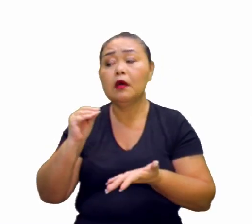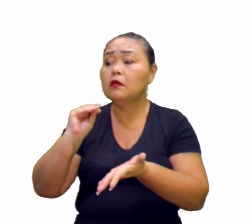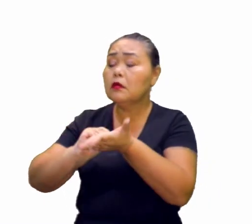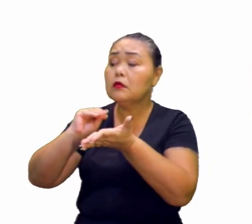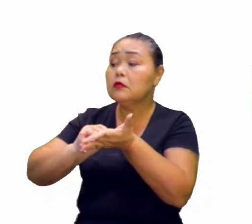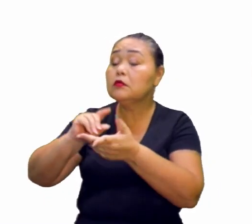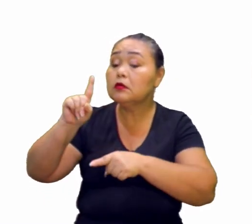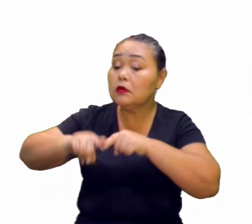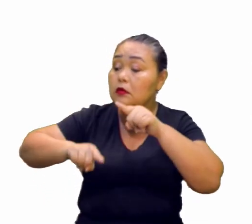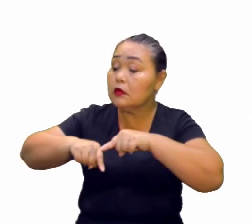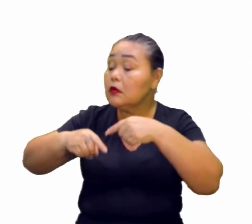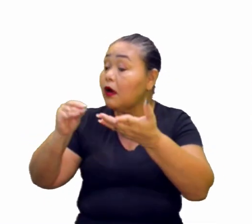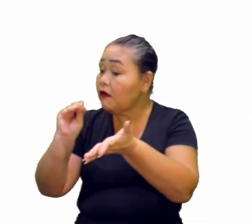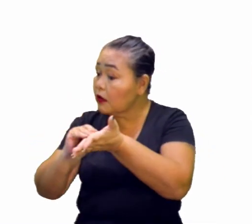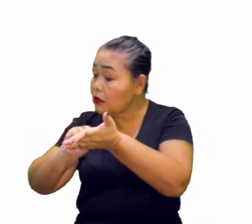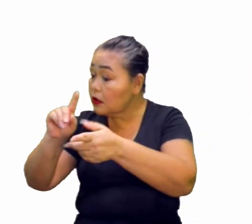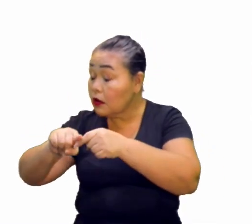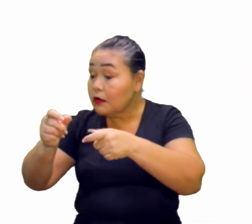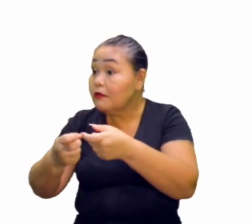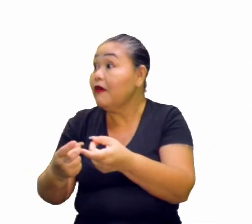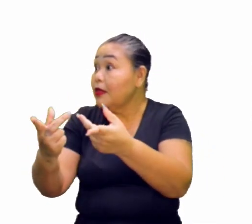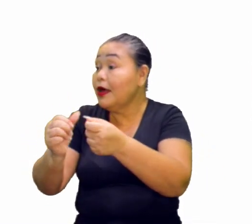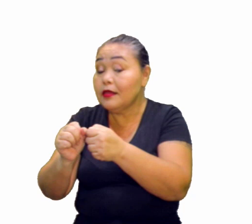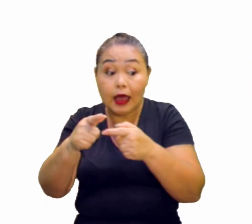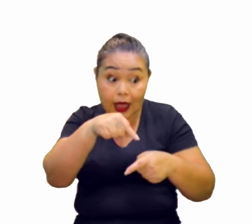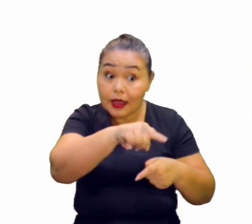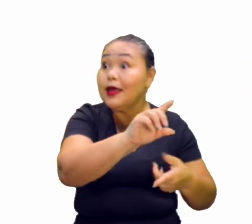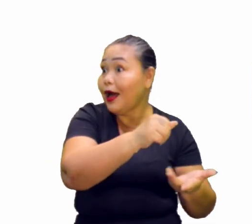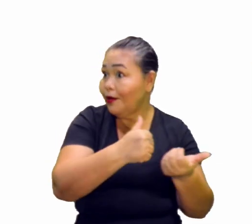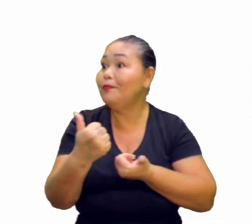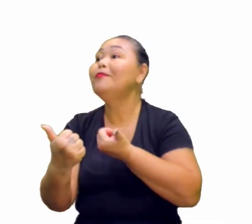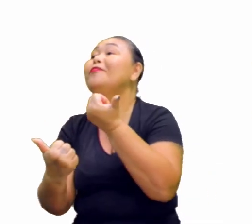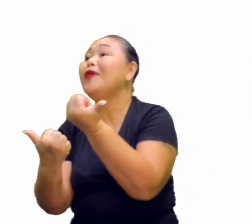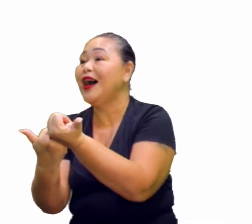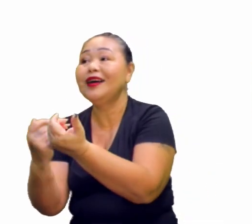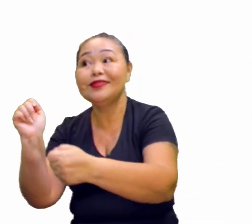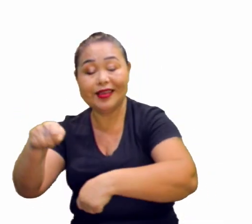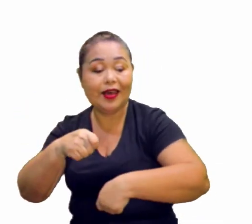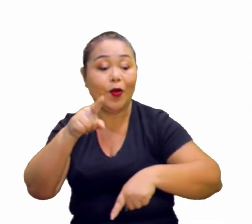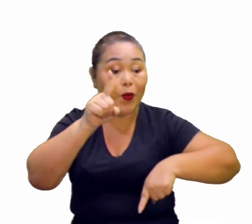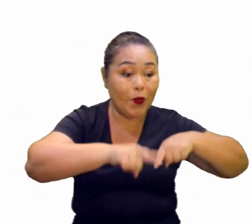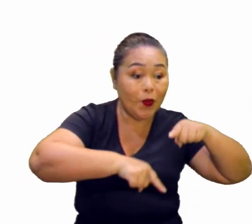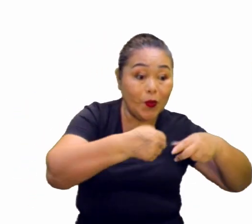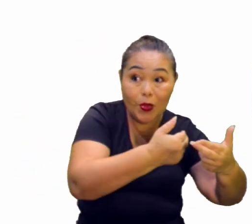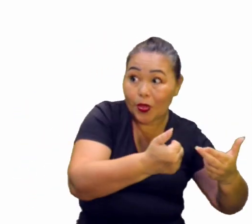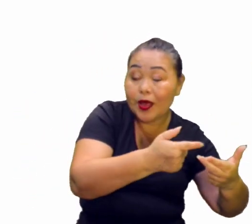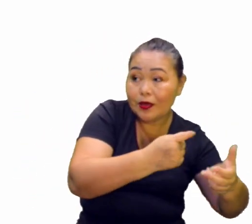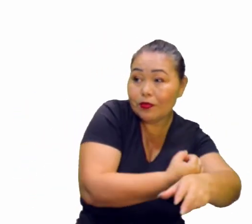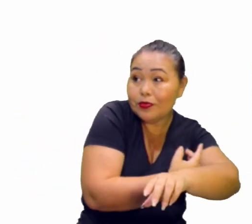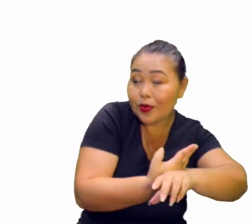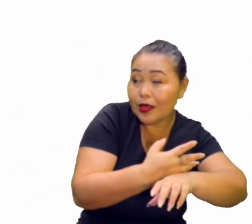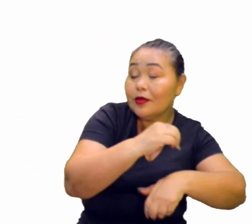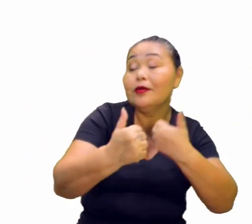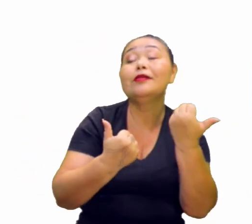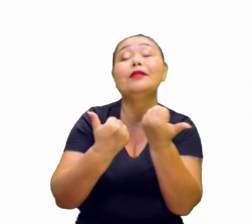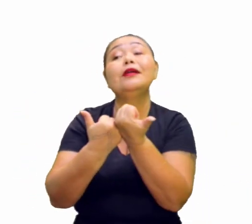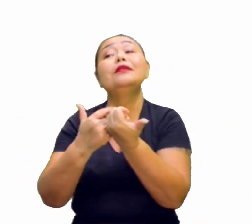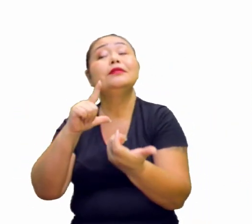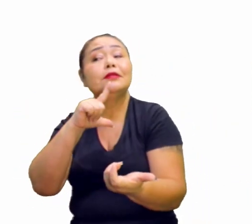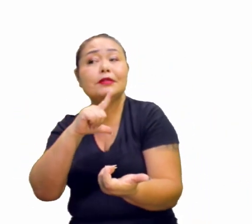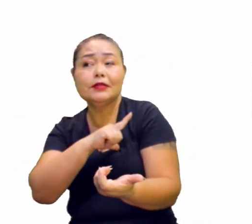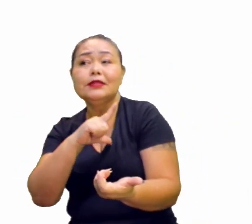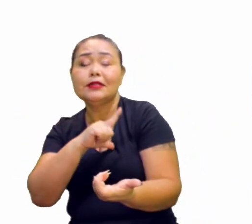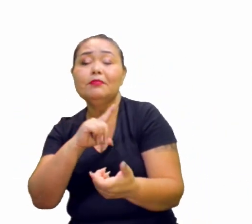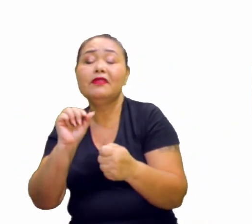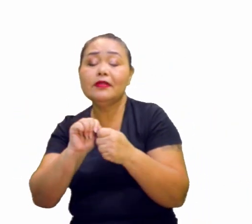um determinado produto que eu teria como maior saída. Sempre que a gente falou, creio que foi nessa aula que a gente falou que sempre vai ter uma